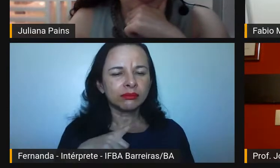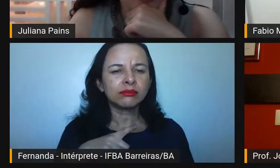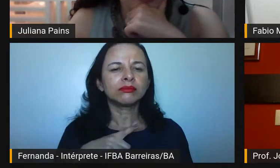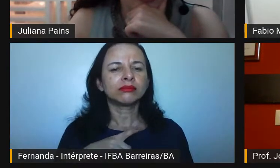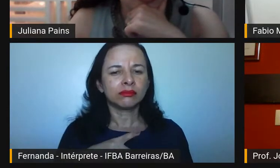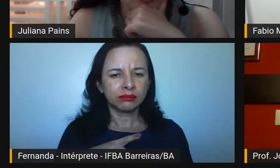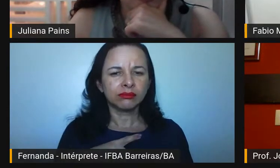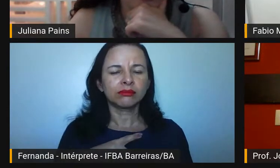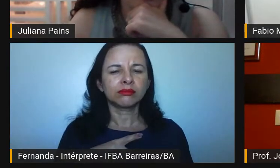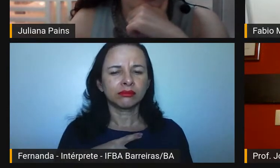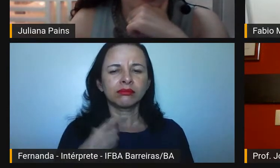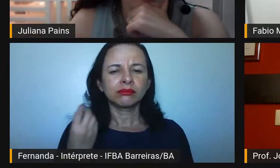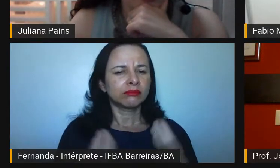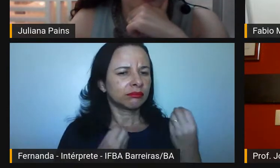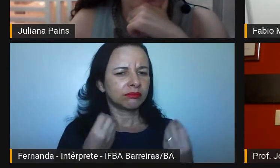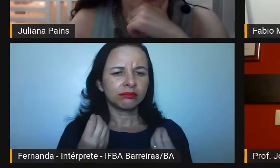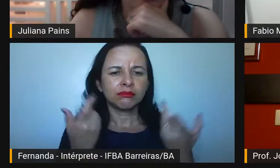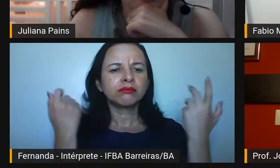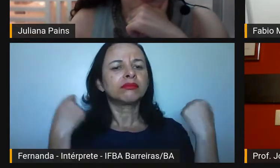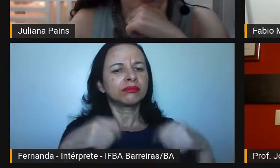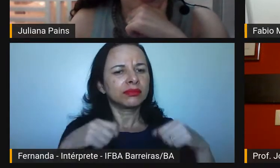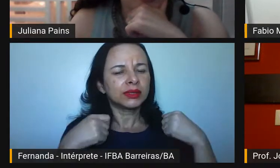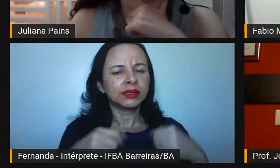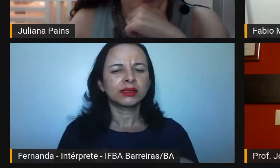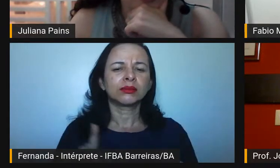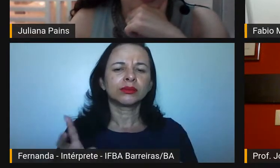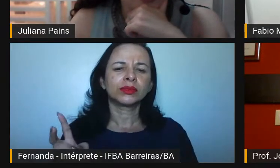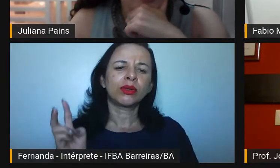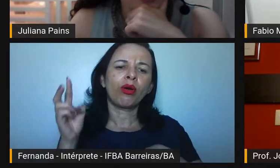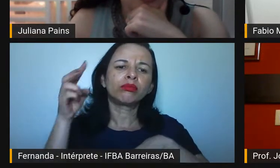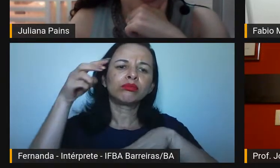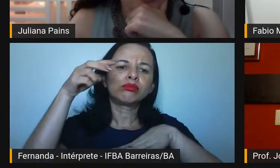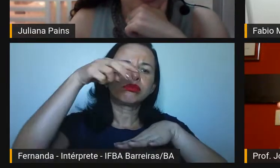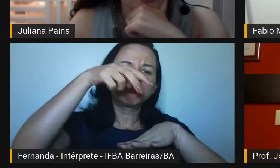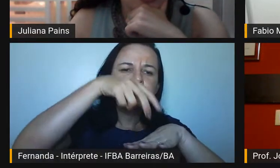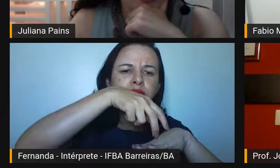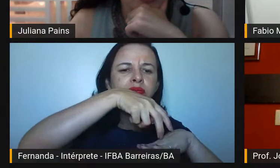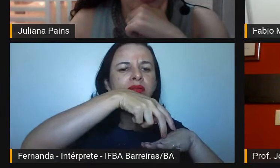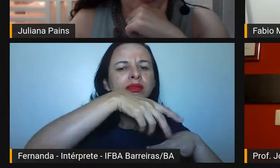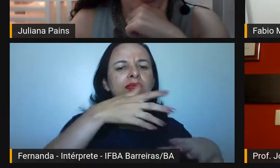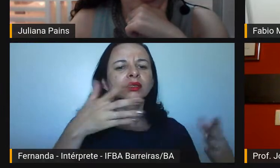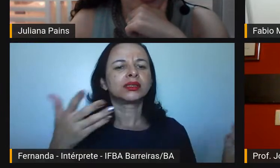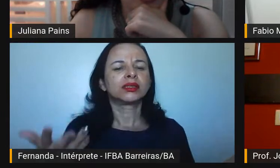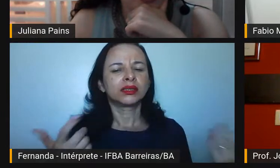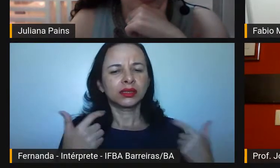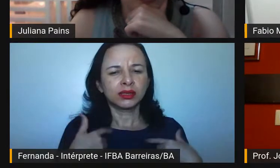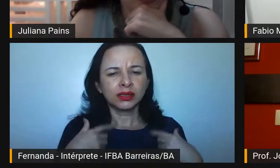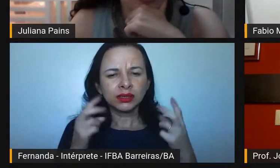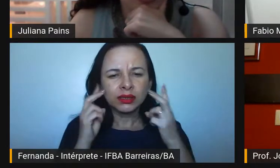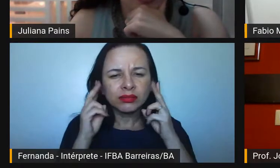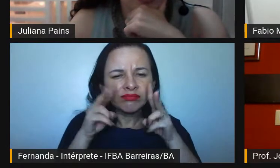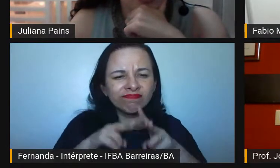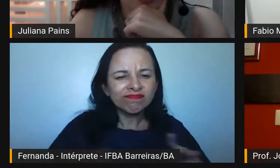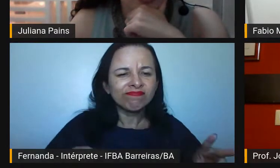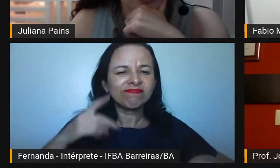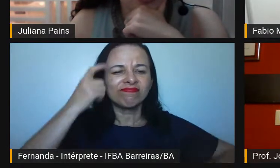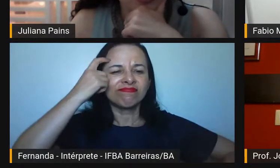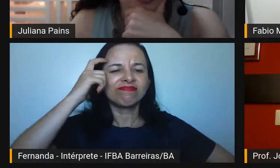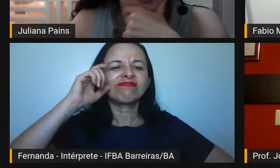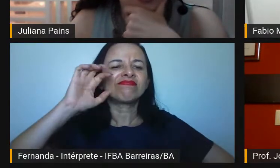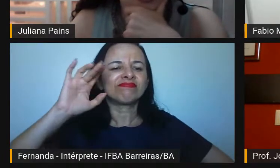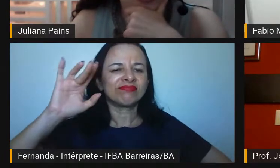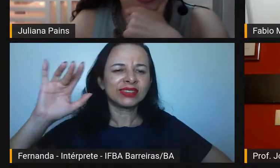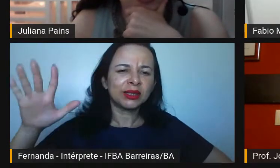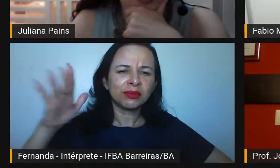não é bem coloquei eh precisa podendo chegar esse local e aí nós é isso a gente vai olhar para trás de falar puxa aumentar